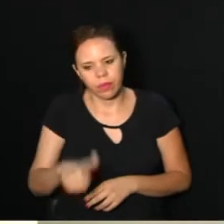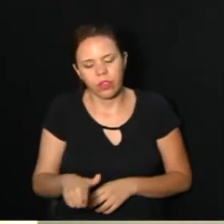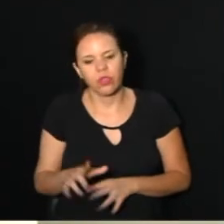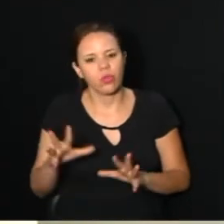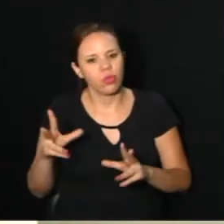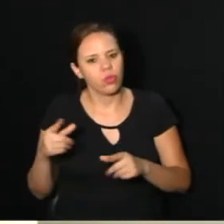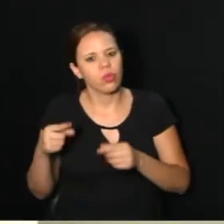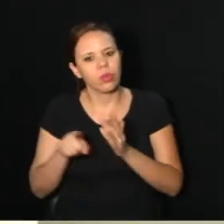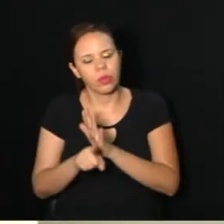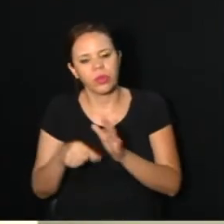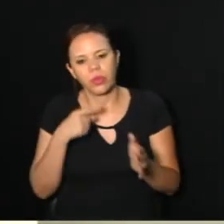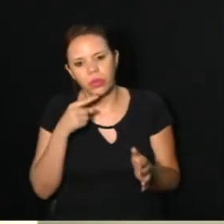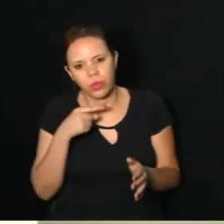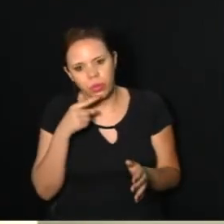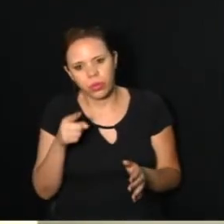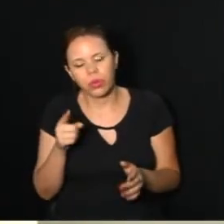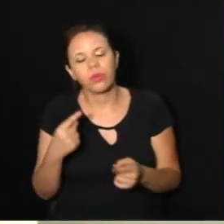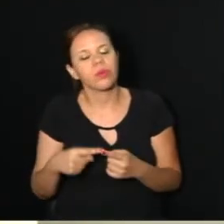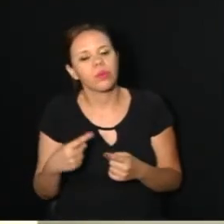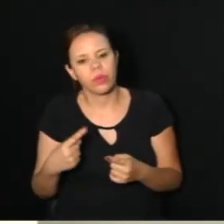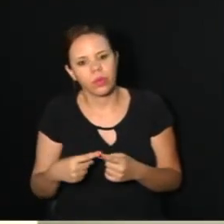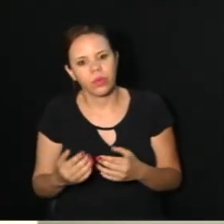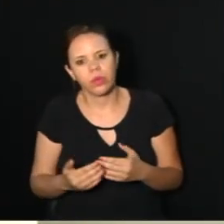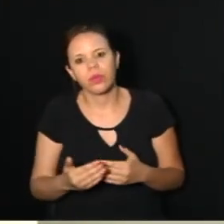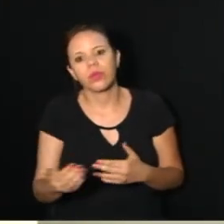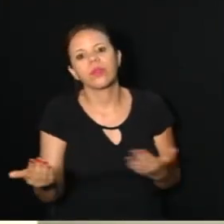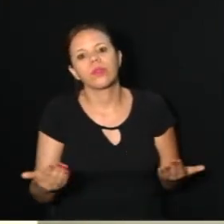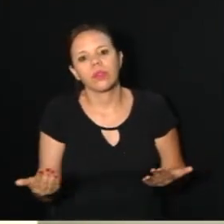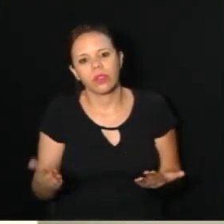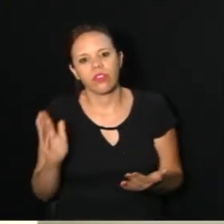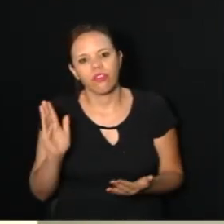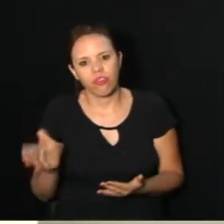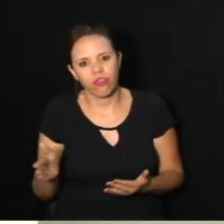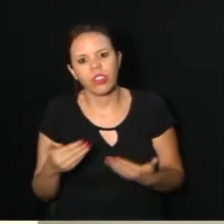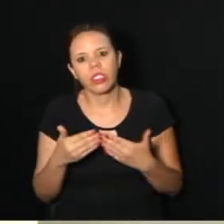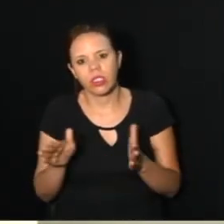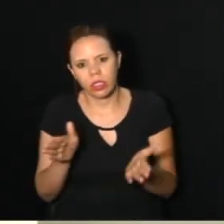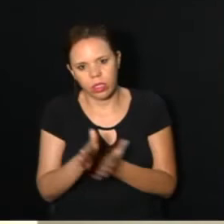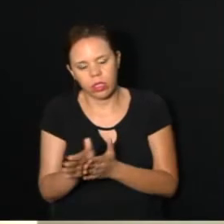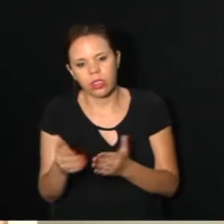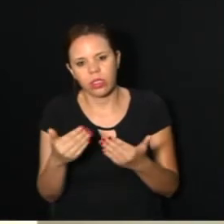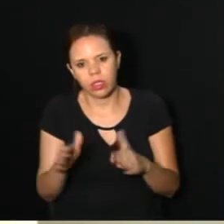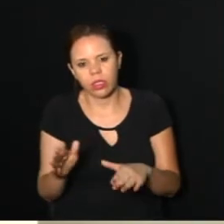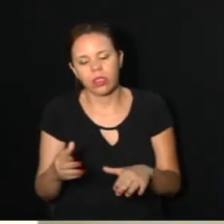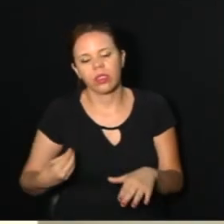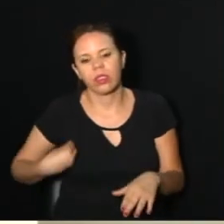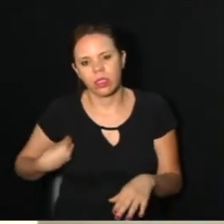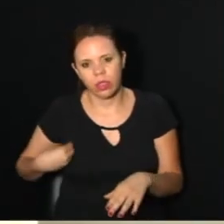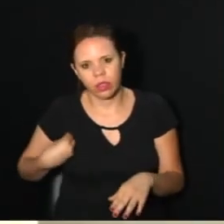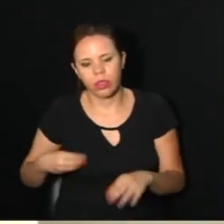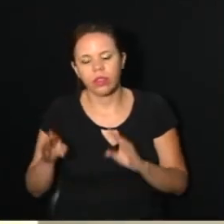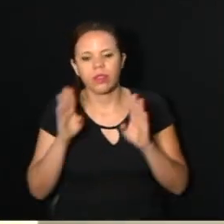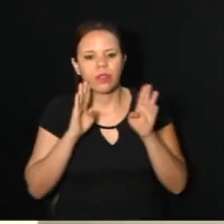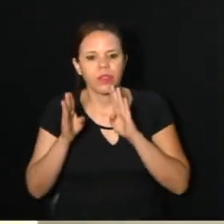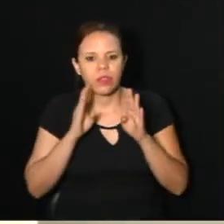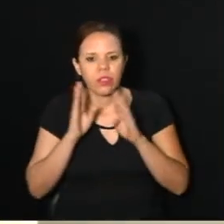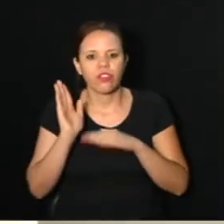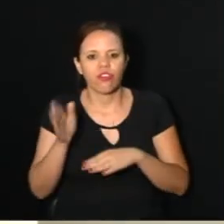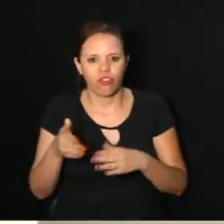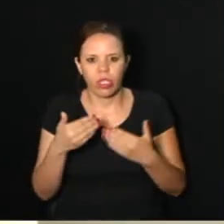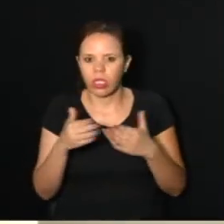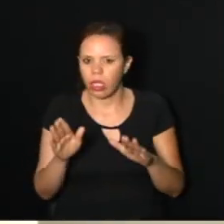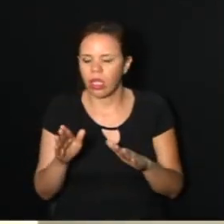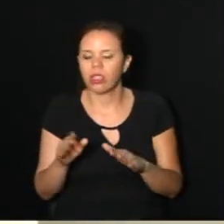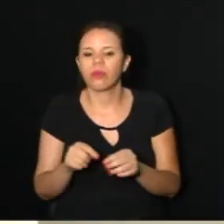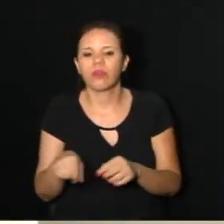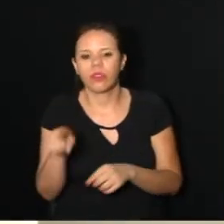esses questionamentos, porque a partir de agora já está disponível, foi transmitido ao vivo pelo Facebook e já está